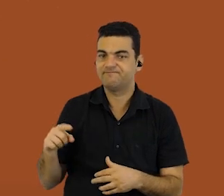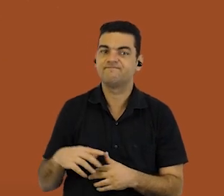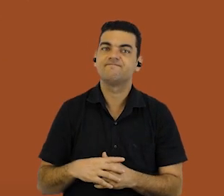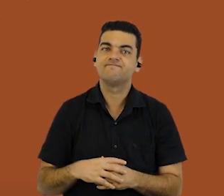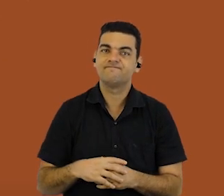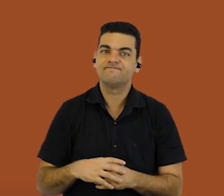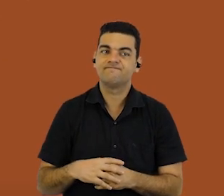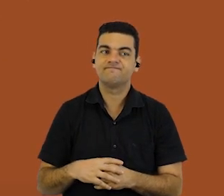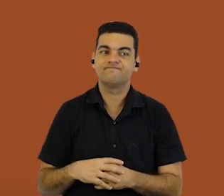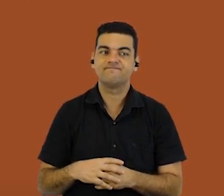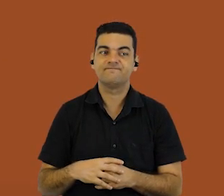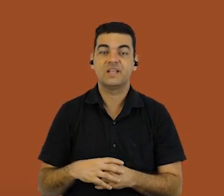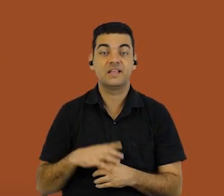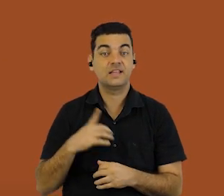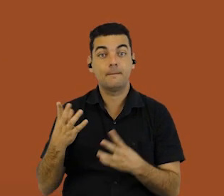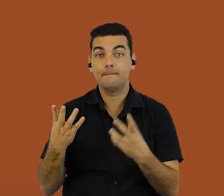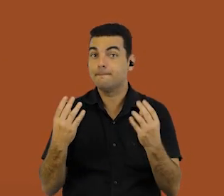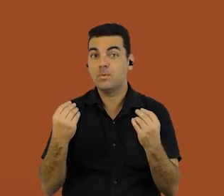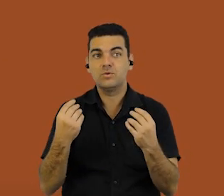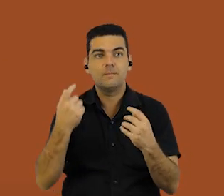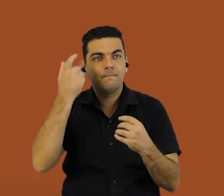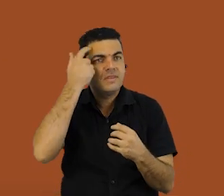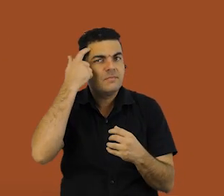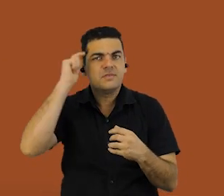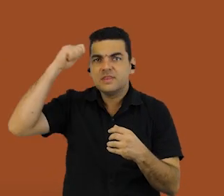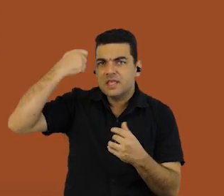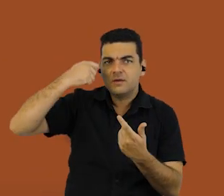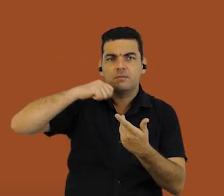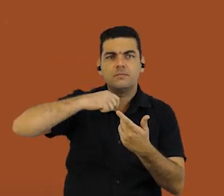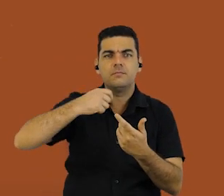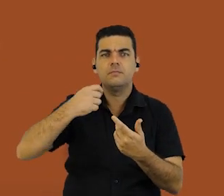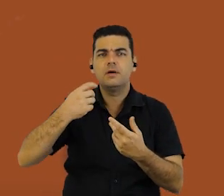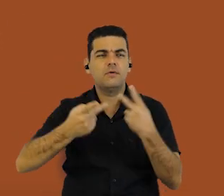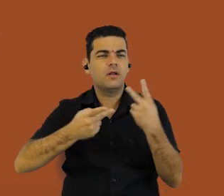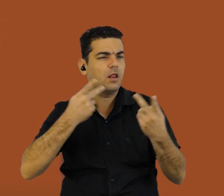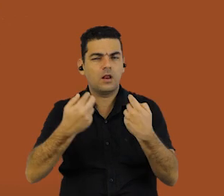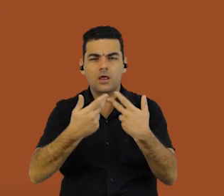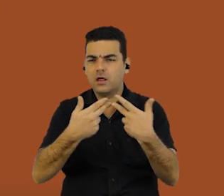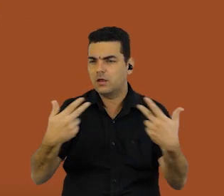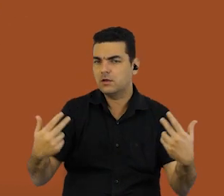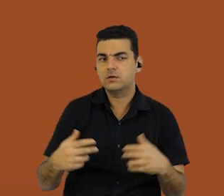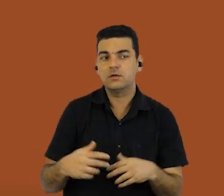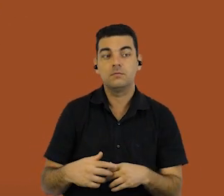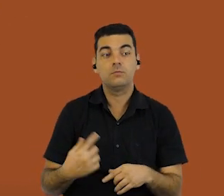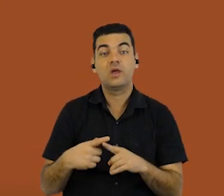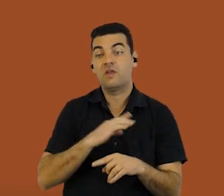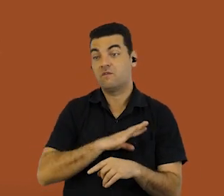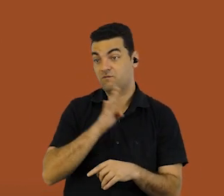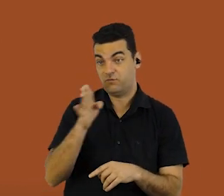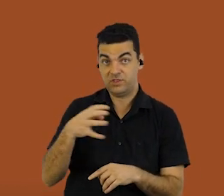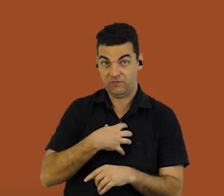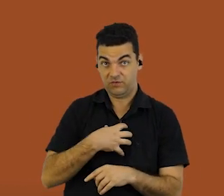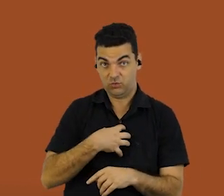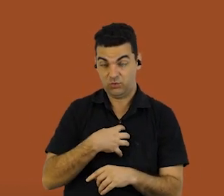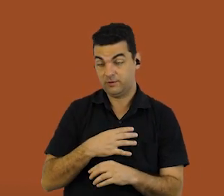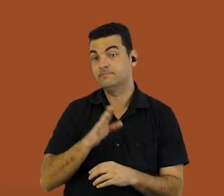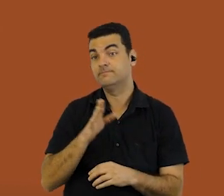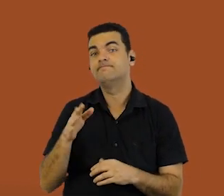Salvador é repleta de contradições. E, literalmente, quando eu chego em